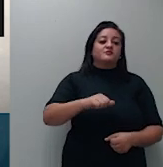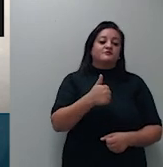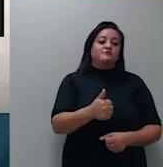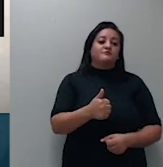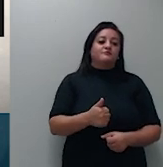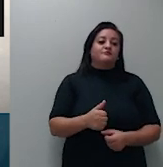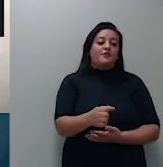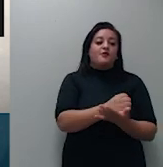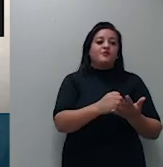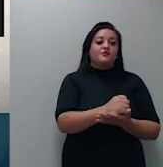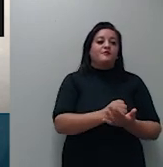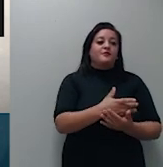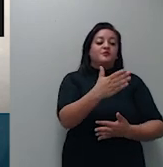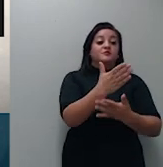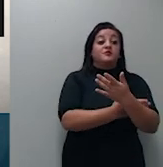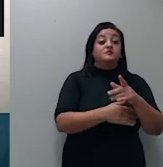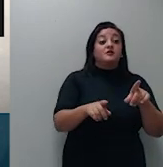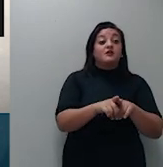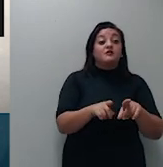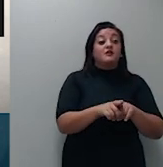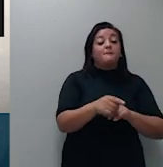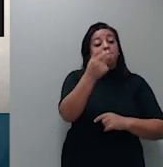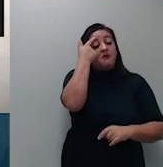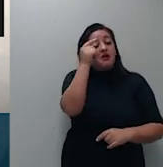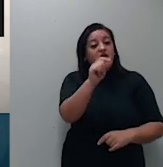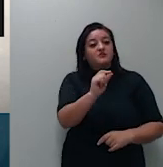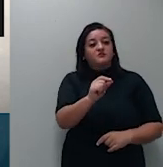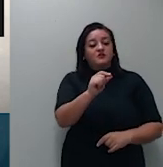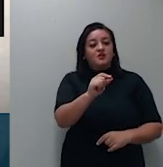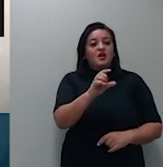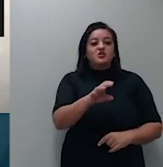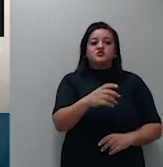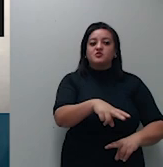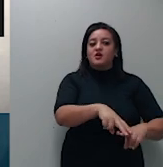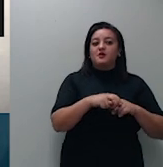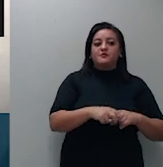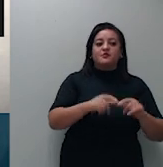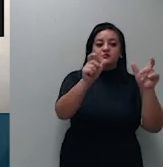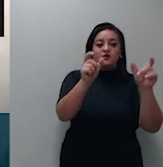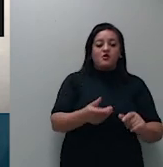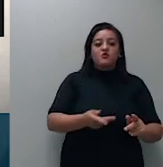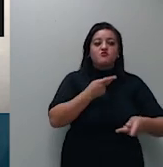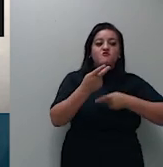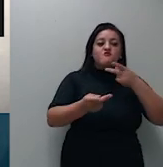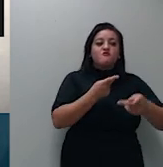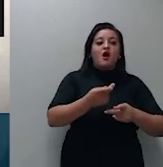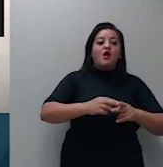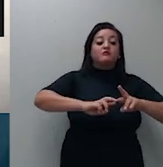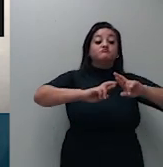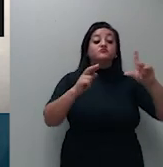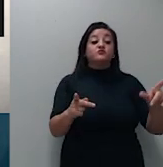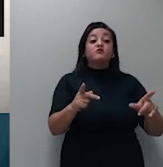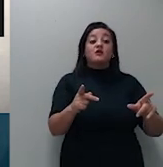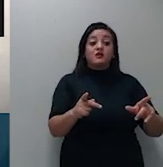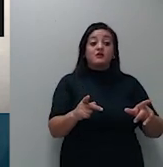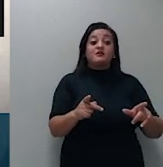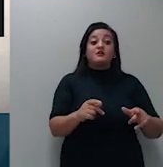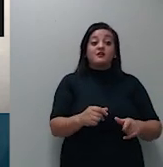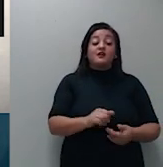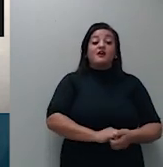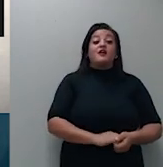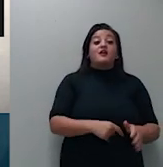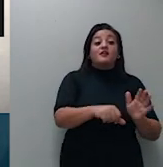1991 sob o fundamento de preclusão penso que assiste razão aos recorrentes alegam contradição